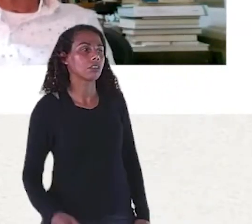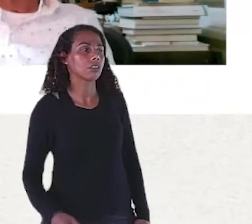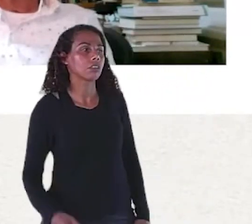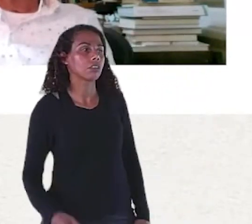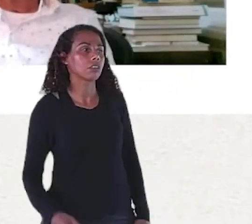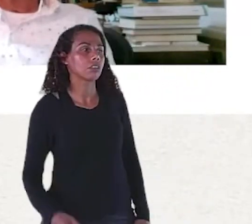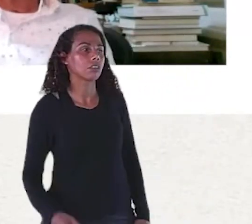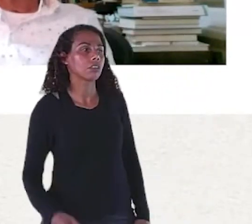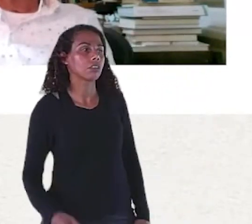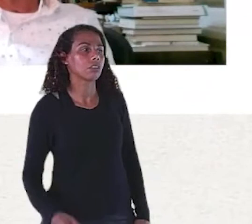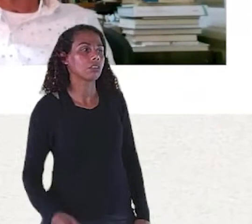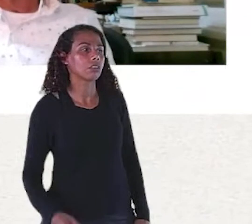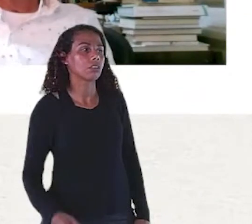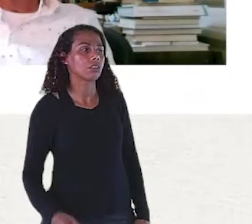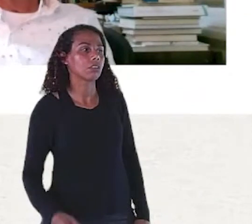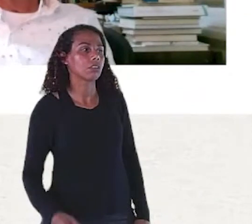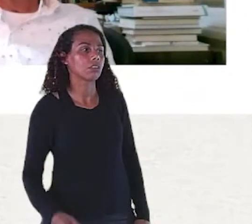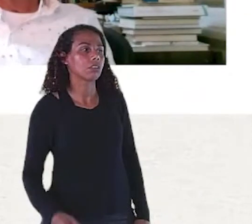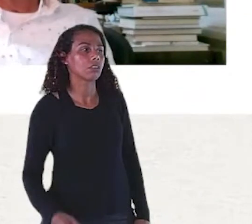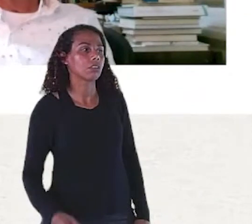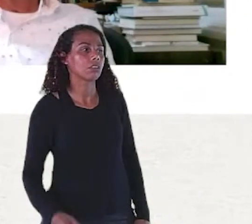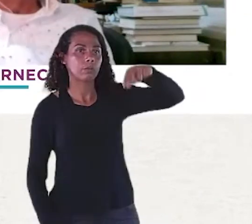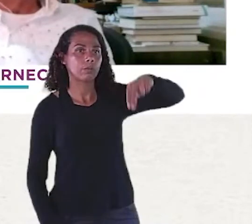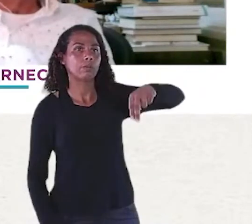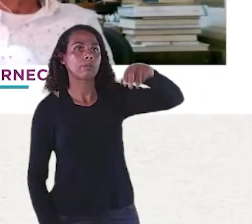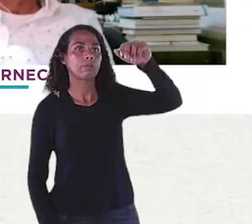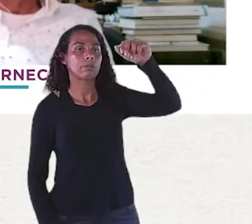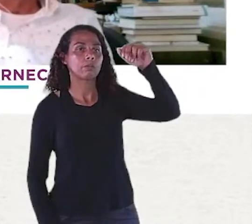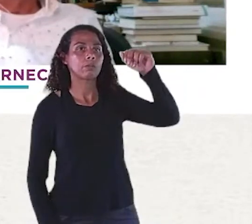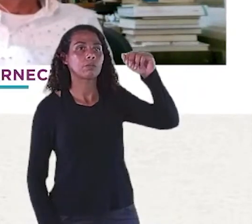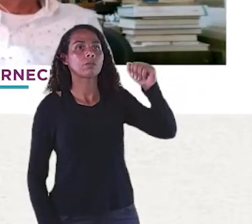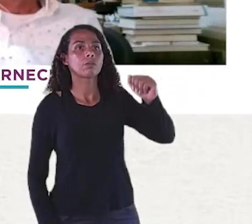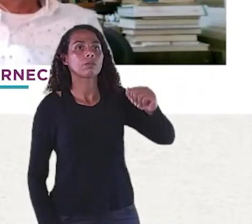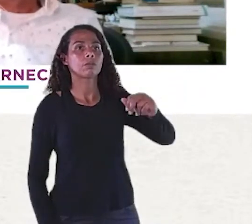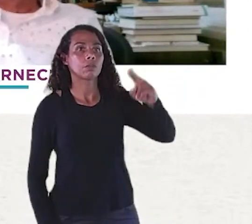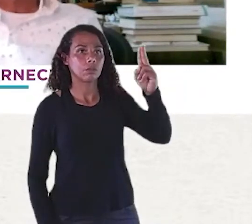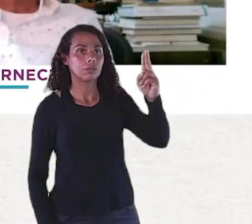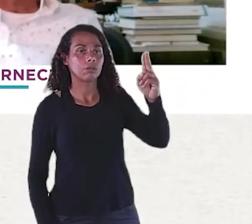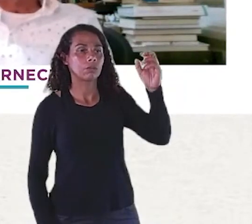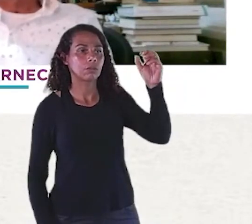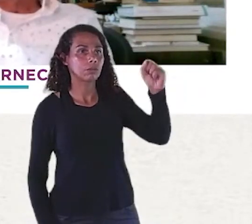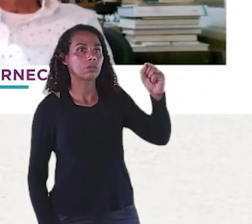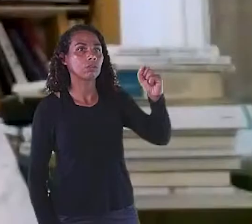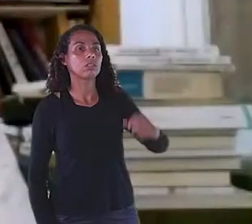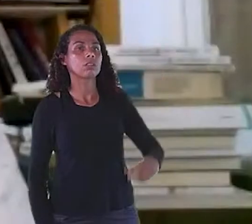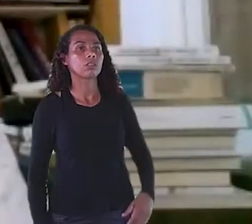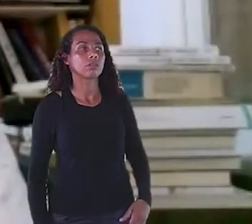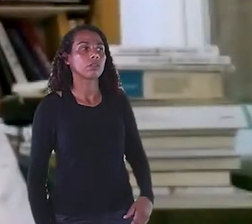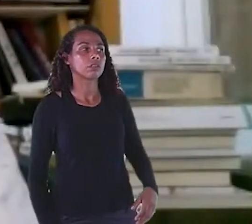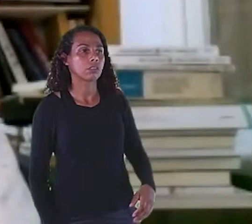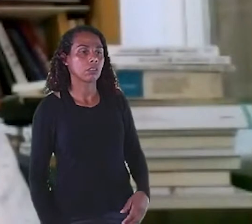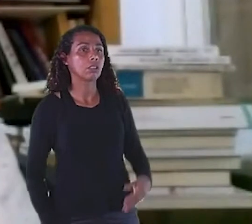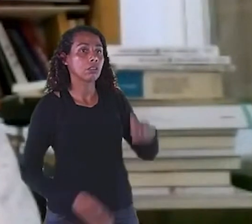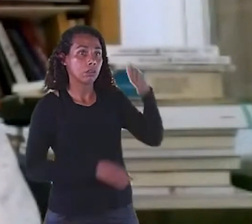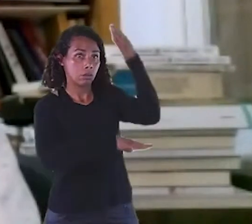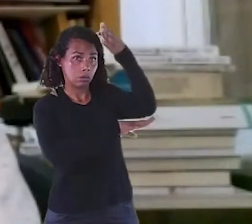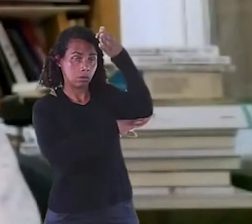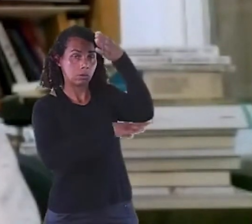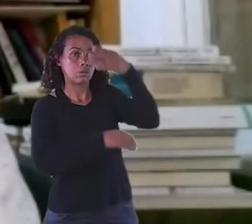E eu me lembro que aí me ligou um cara no hotel. Eu estava num hotel absolutamente